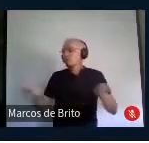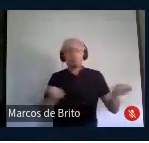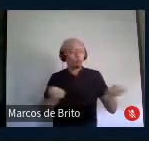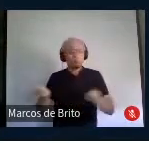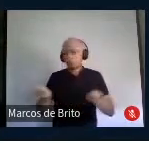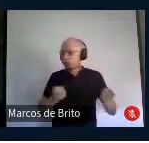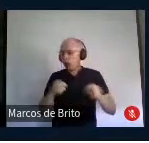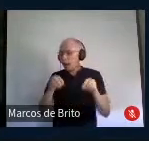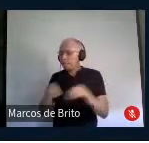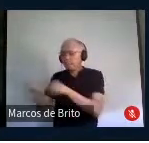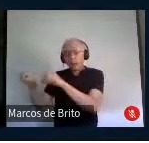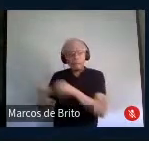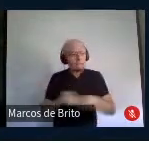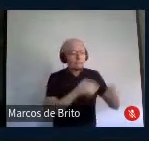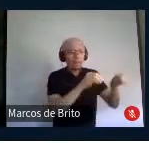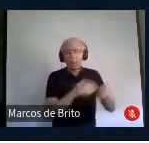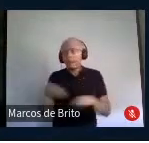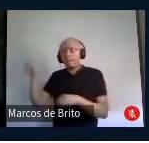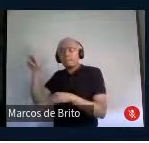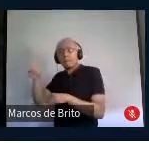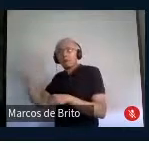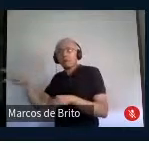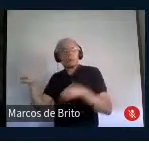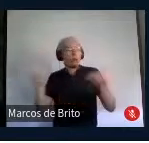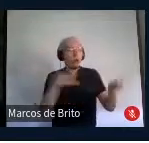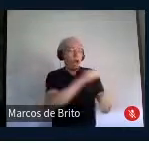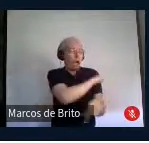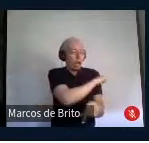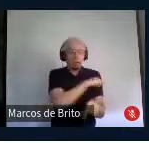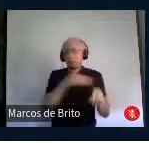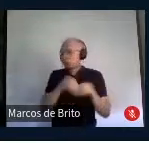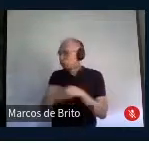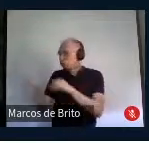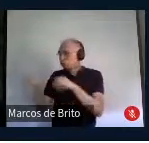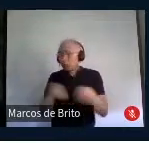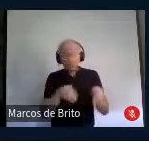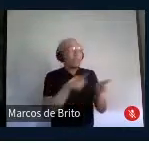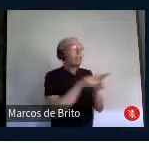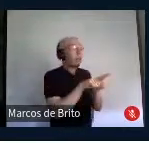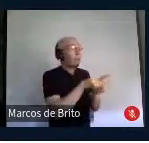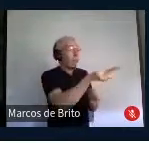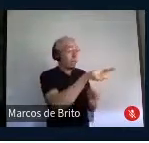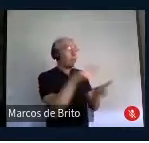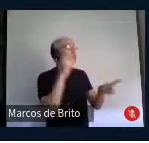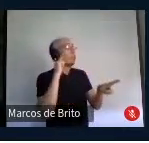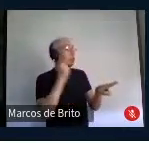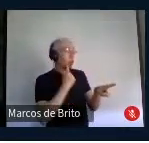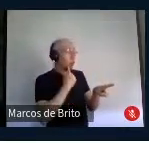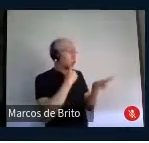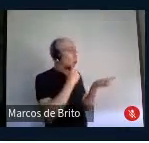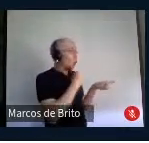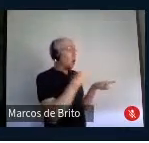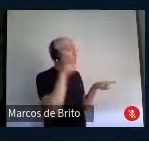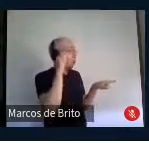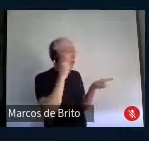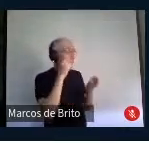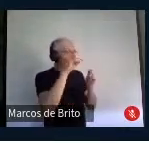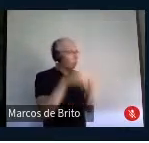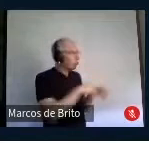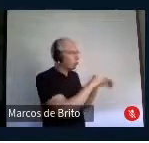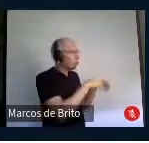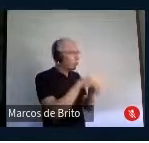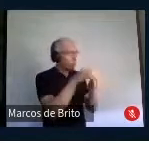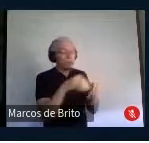os professores e os alunos, bem como entre os colegas surdos e os colegas ouvintes. E o seu papel,